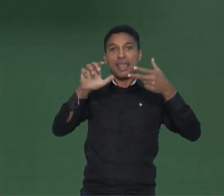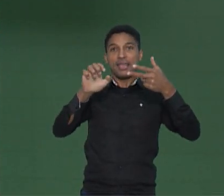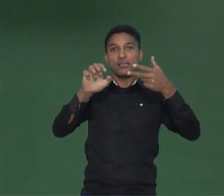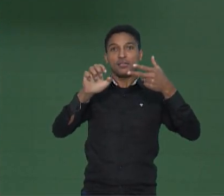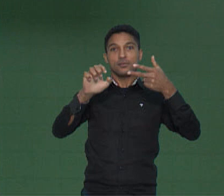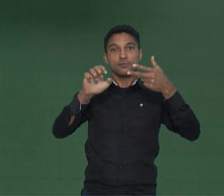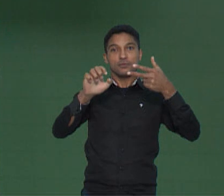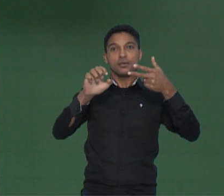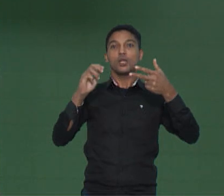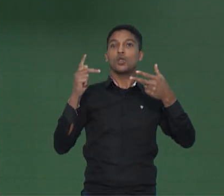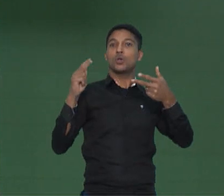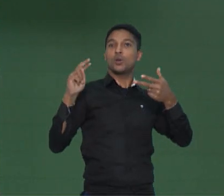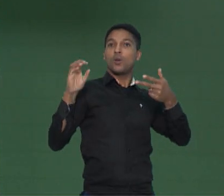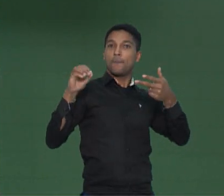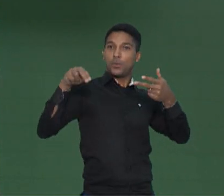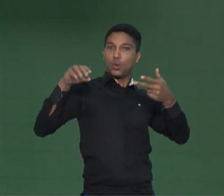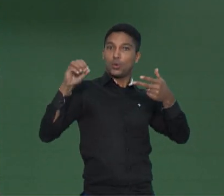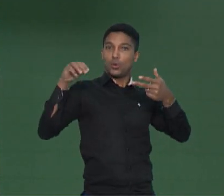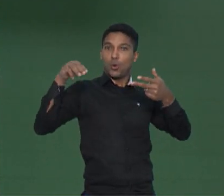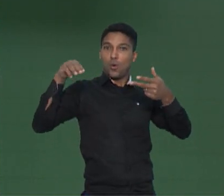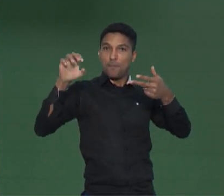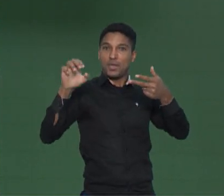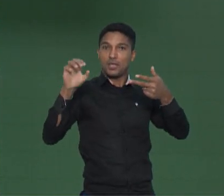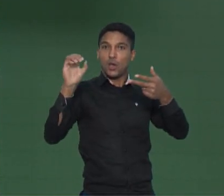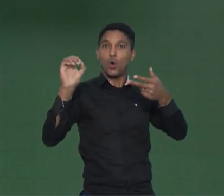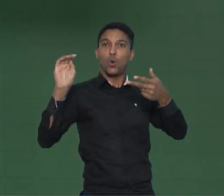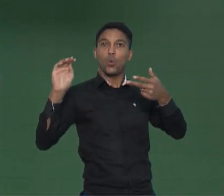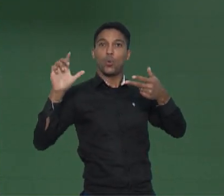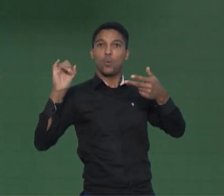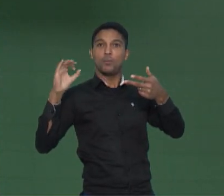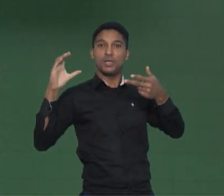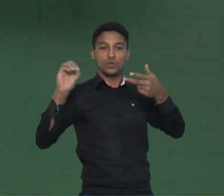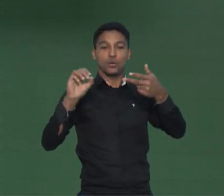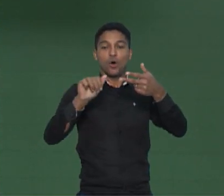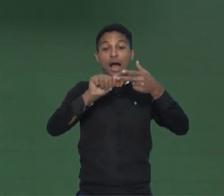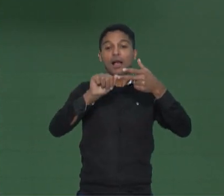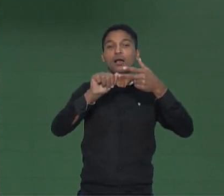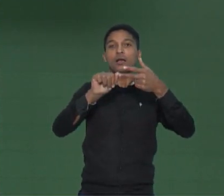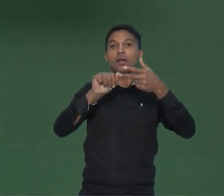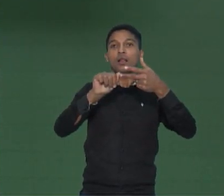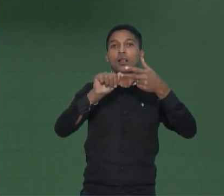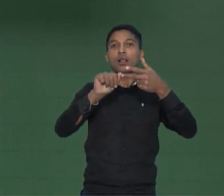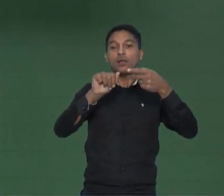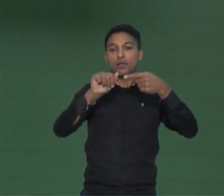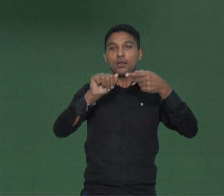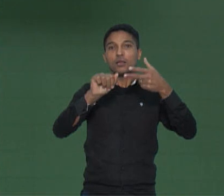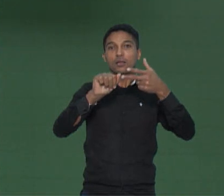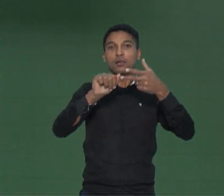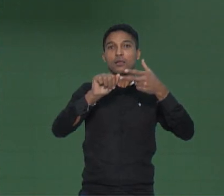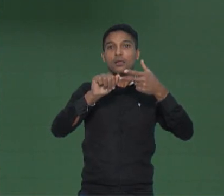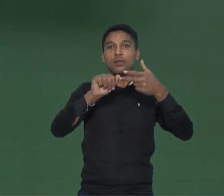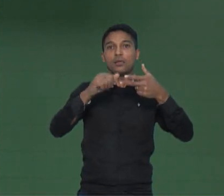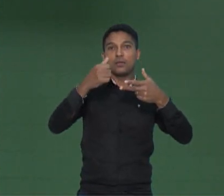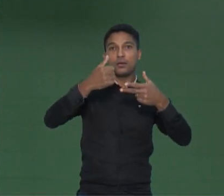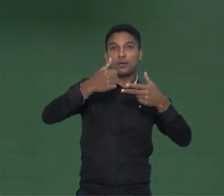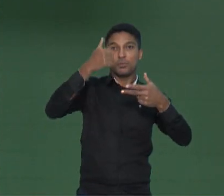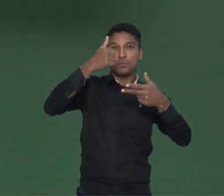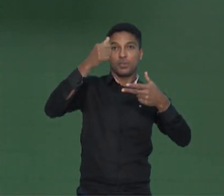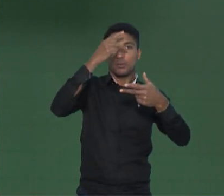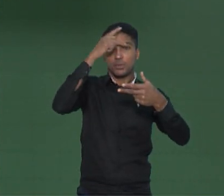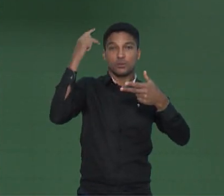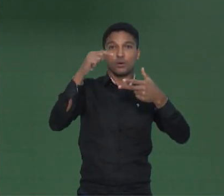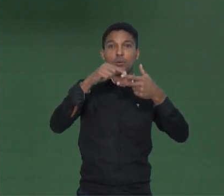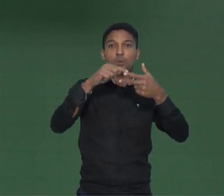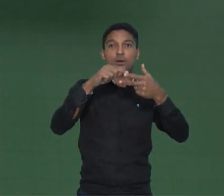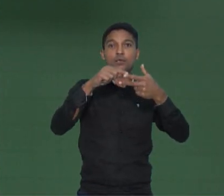Exercício de número 8, também sobre essa sinopse. O verbo inscrever, na expressão em destaque,